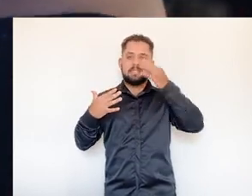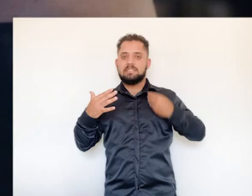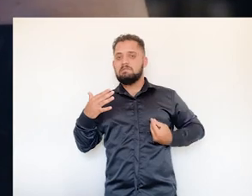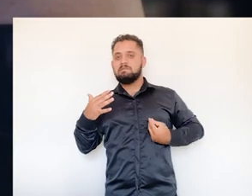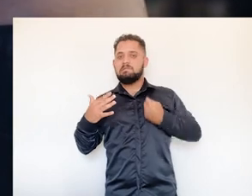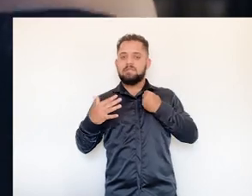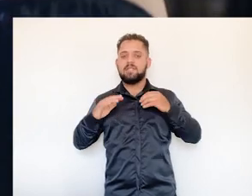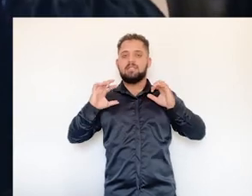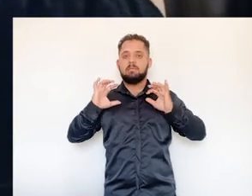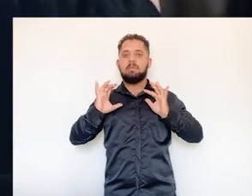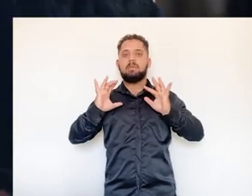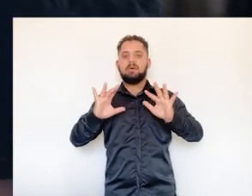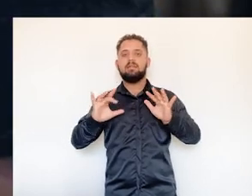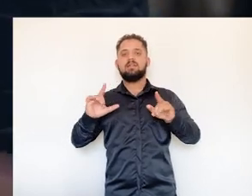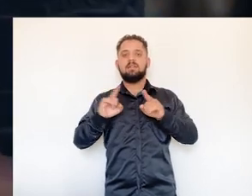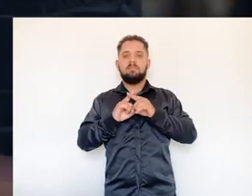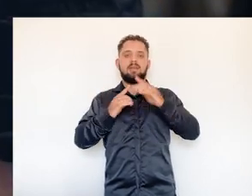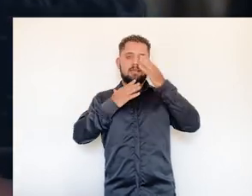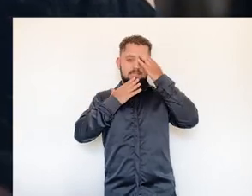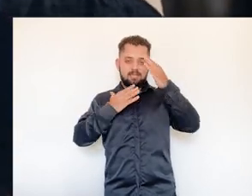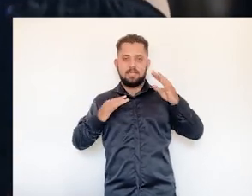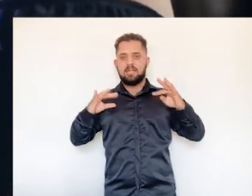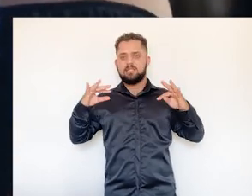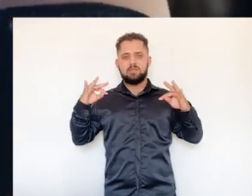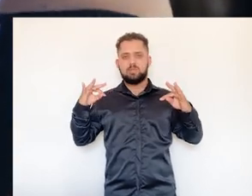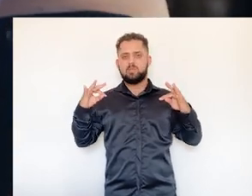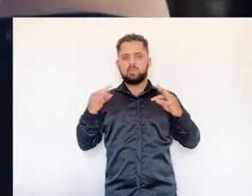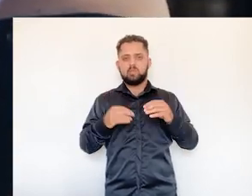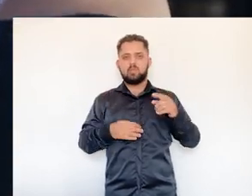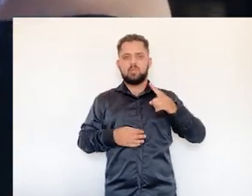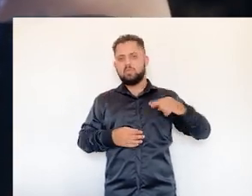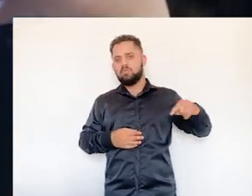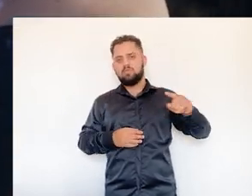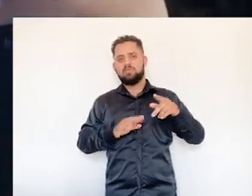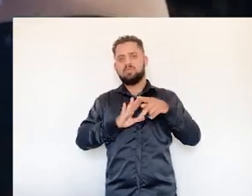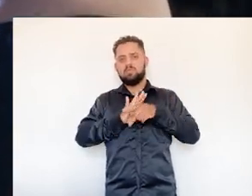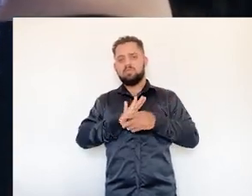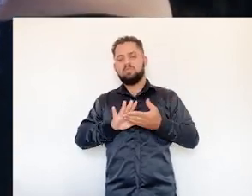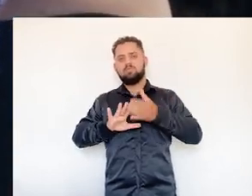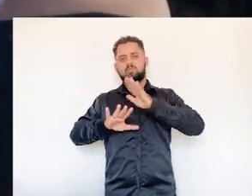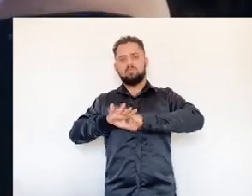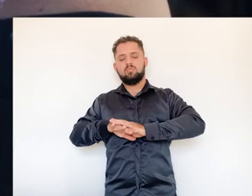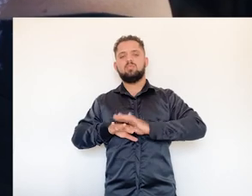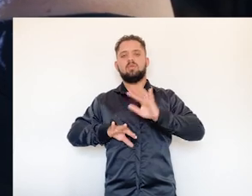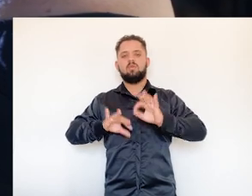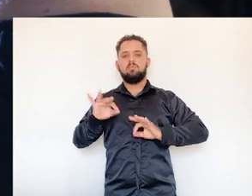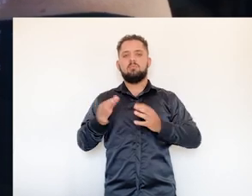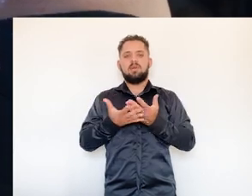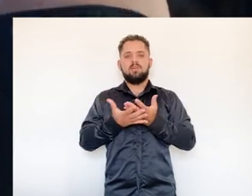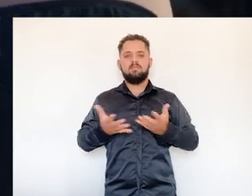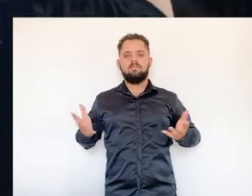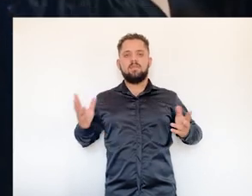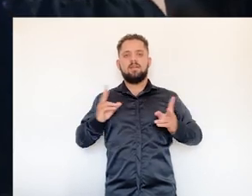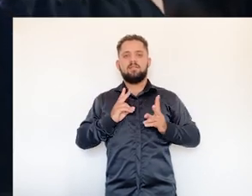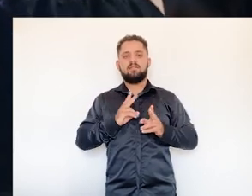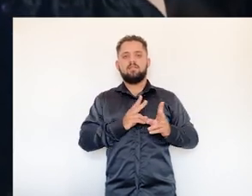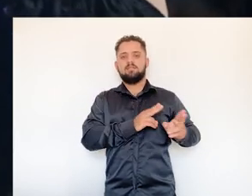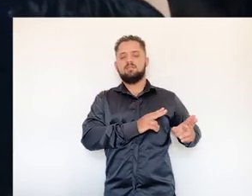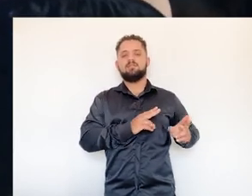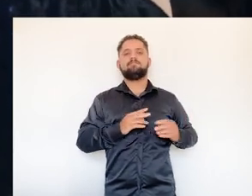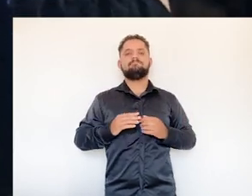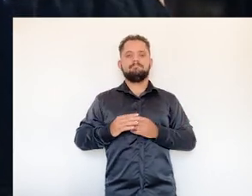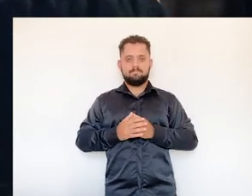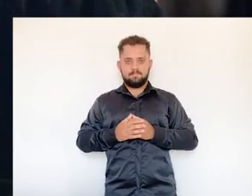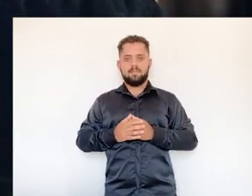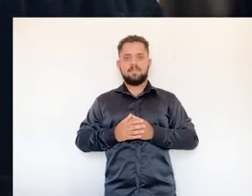noite. E eu também agradeço a toda a galera da Star Filmes pela produção aqui, que foi incrível.